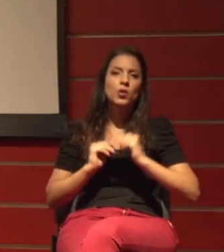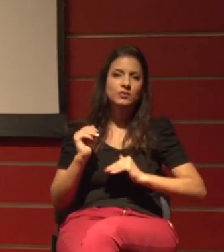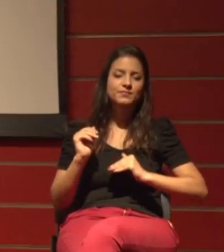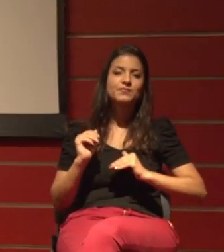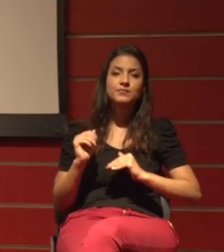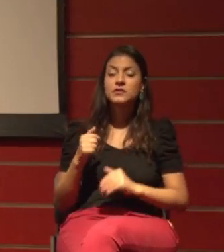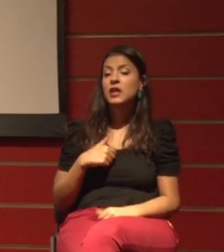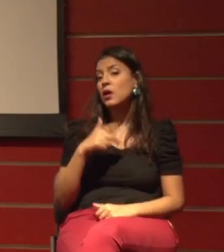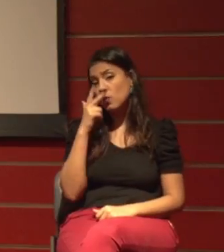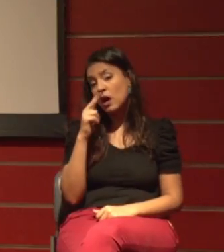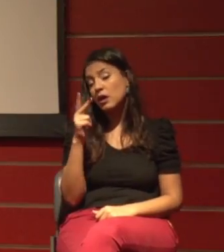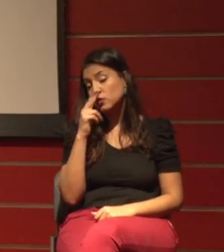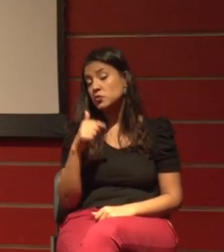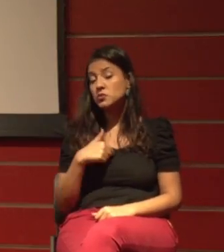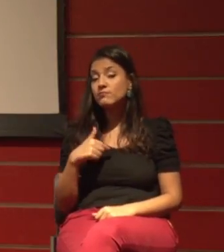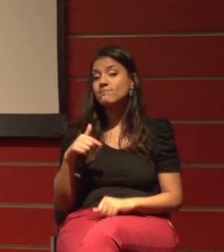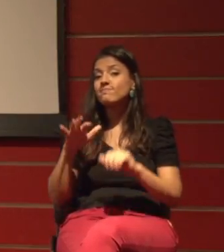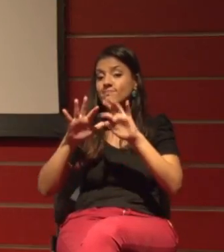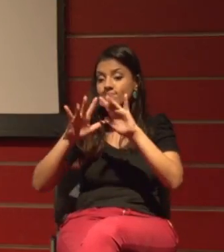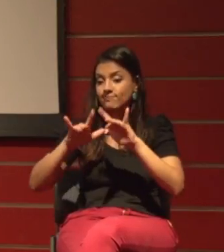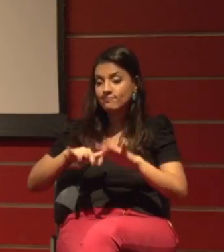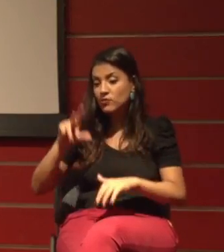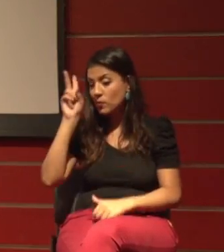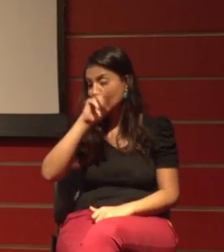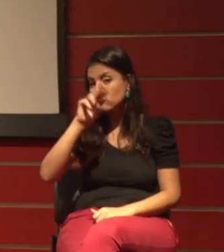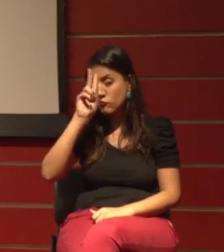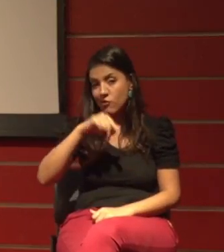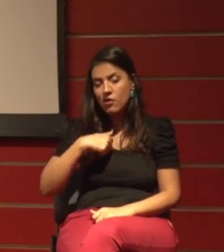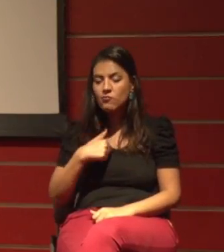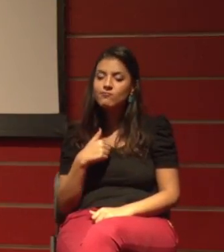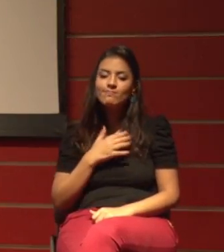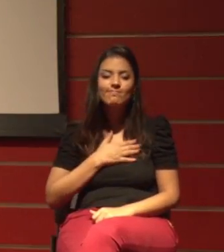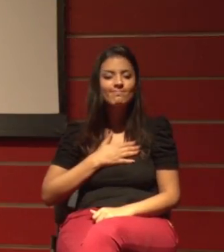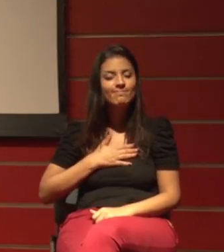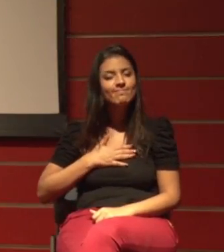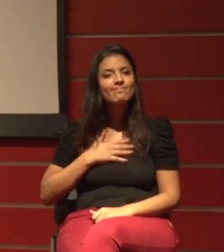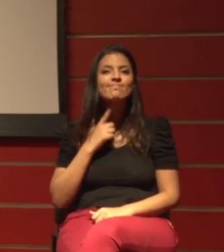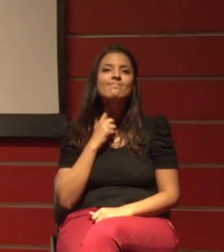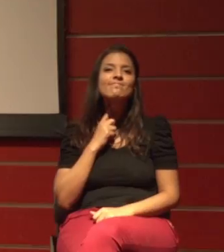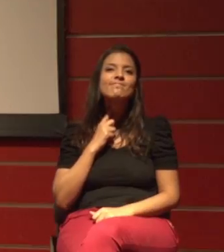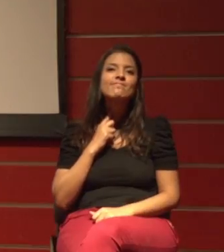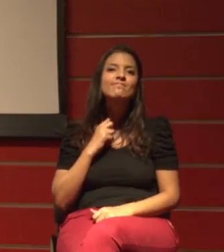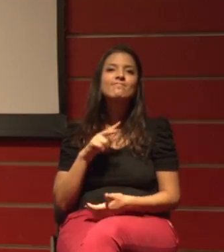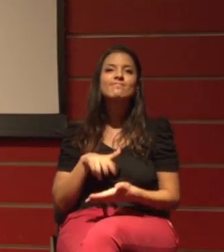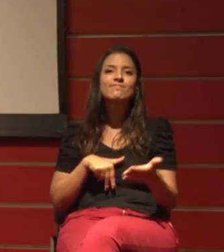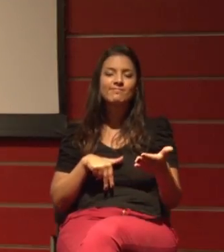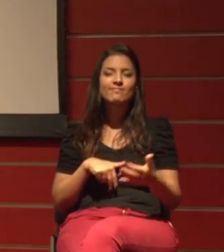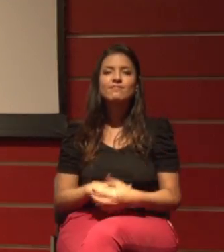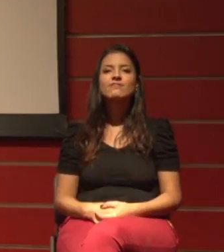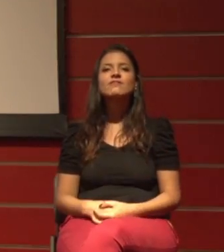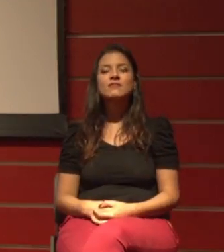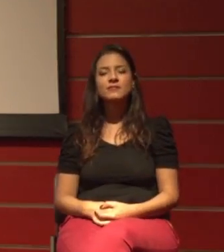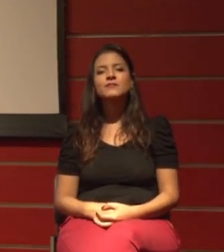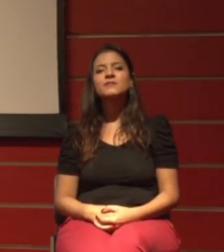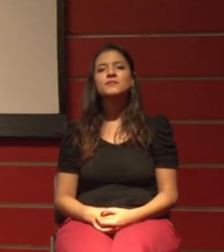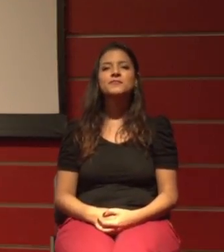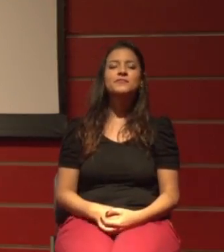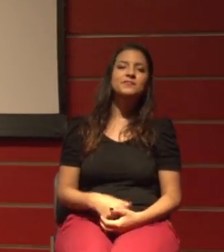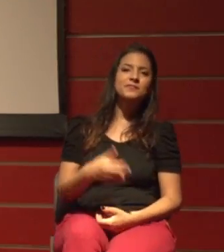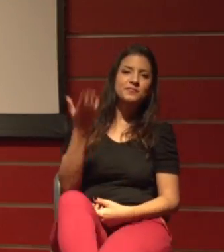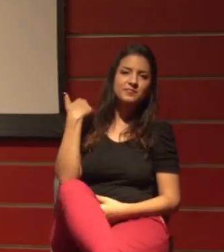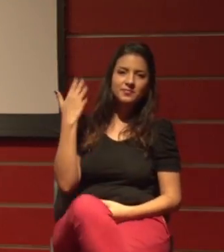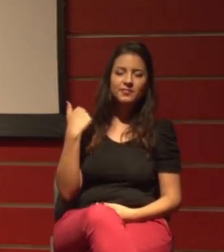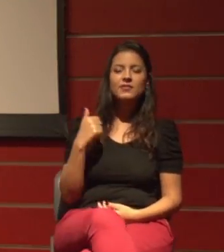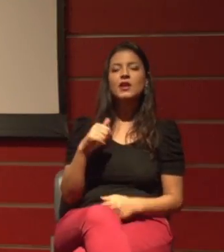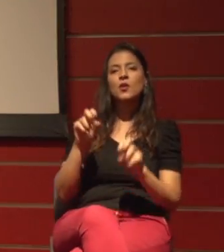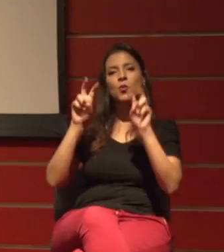escrevi eu basicamente escrevi uma história que eu queria ler e que na época em que o assunto eh me chamou